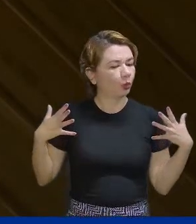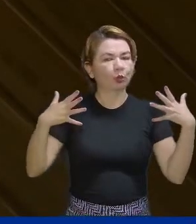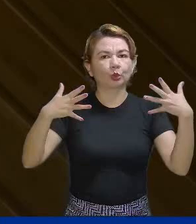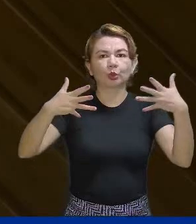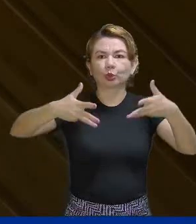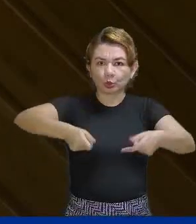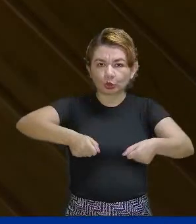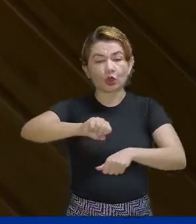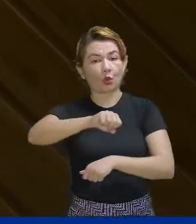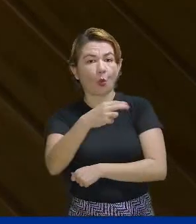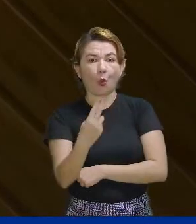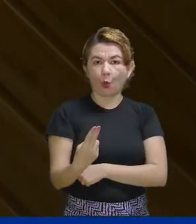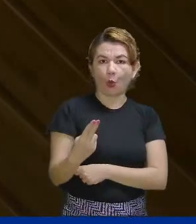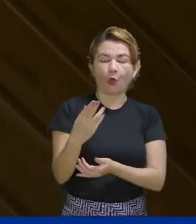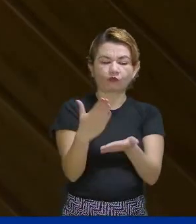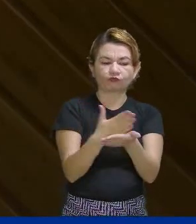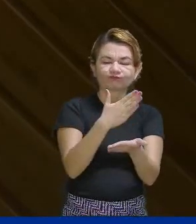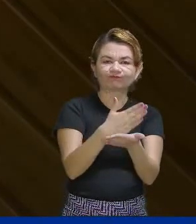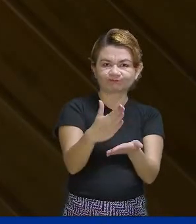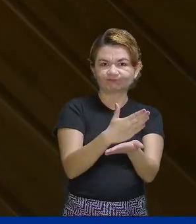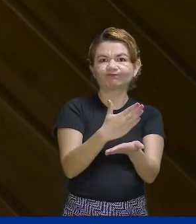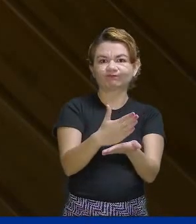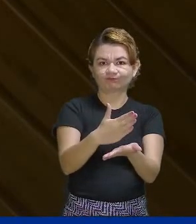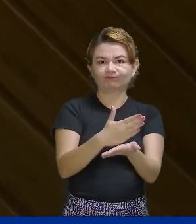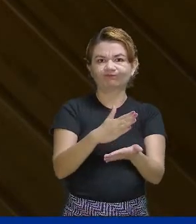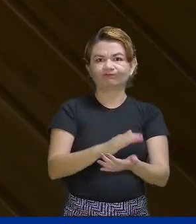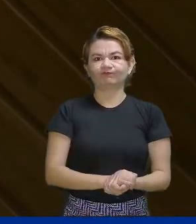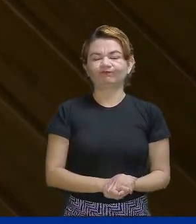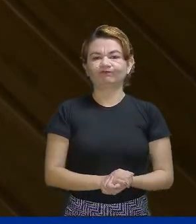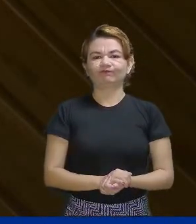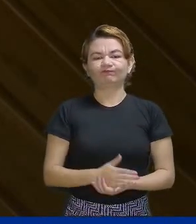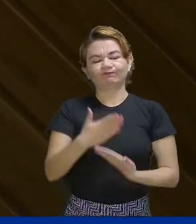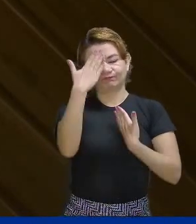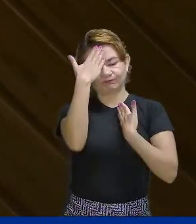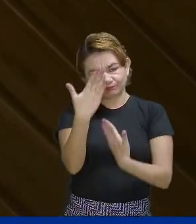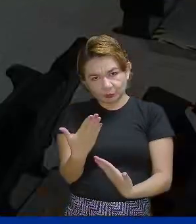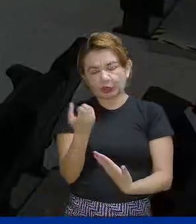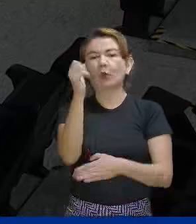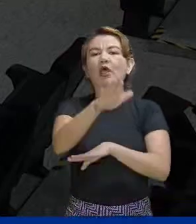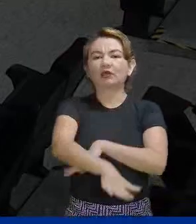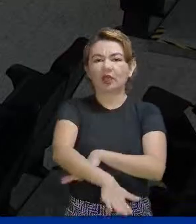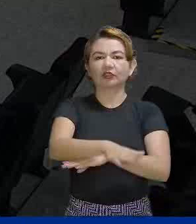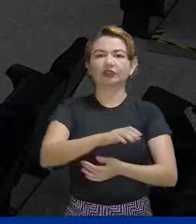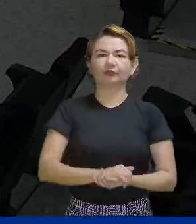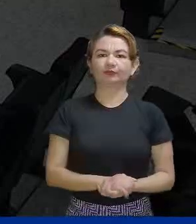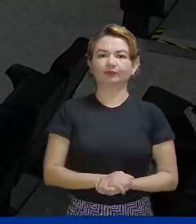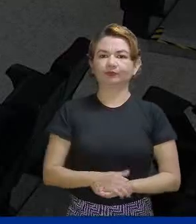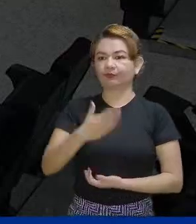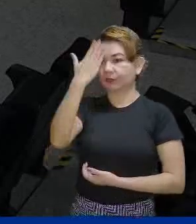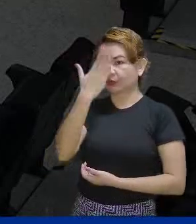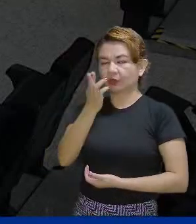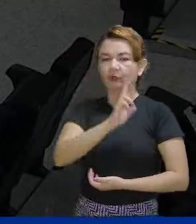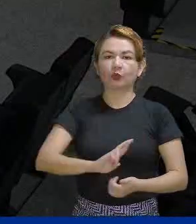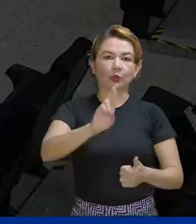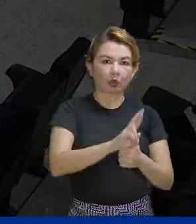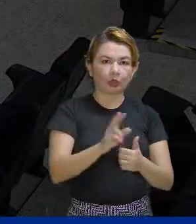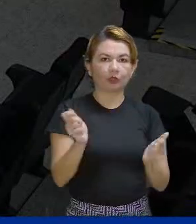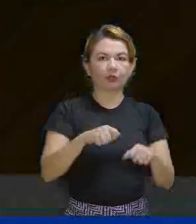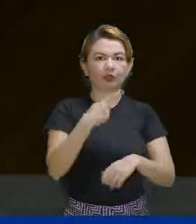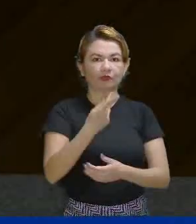integralidade ou, pelo menos, com as ressalvas de lei, Excelência. São os termos. Muito obrigado e boa tarde. Imagem ampla do